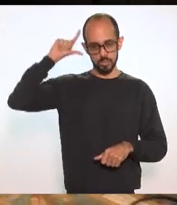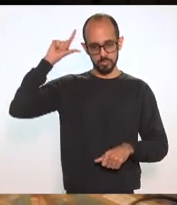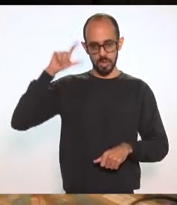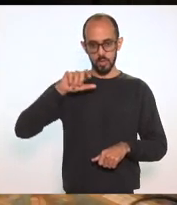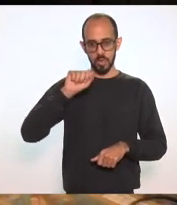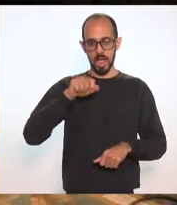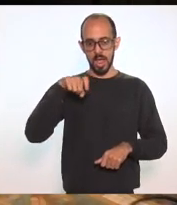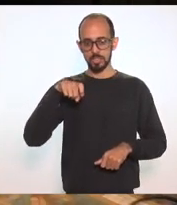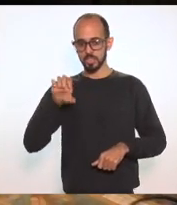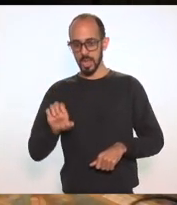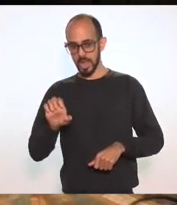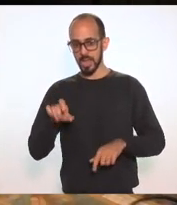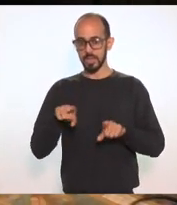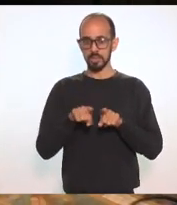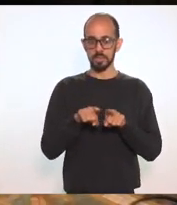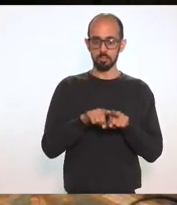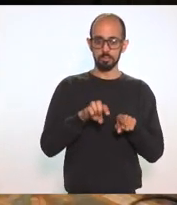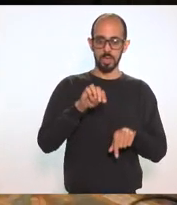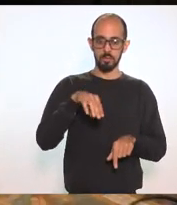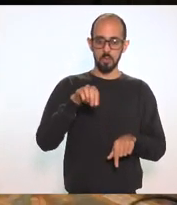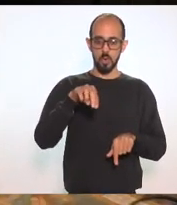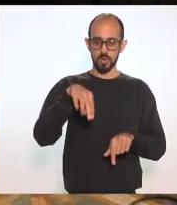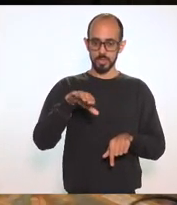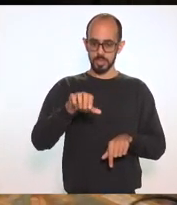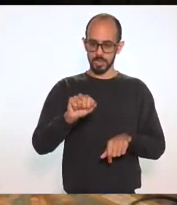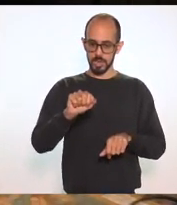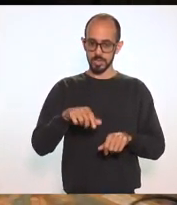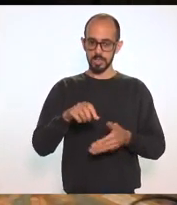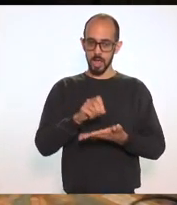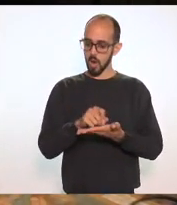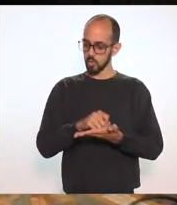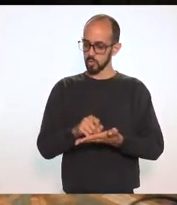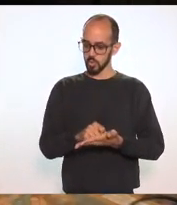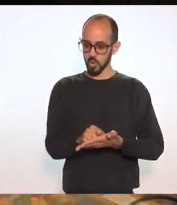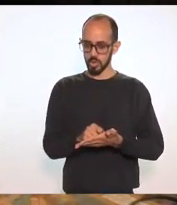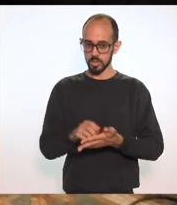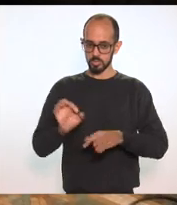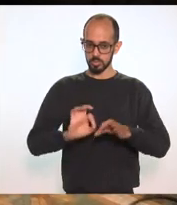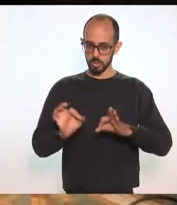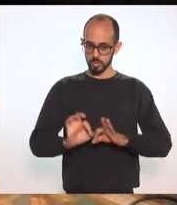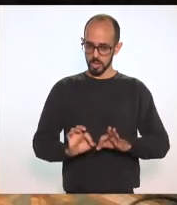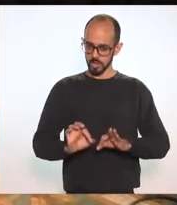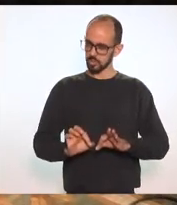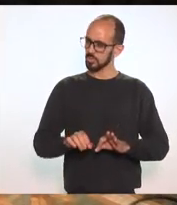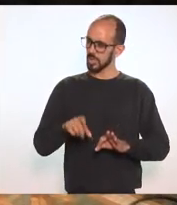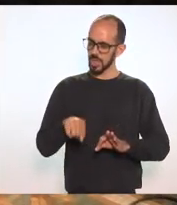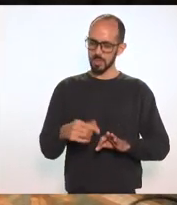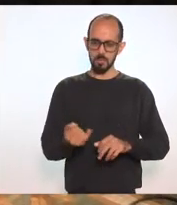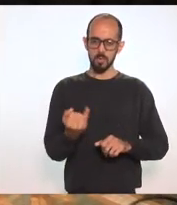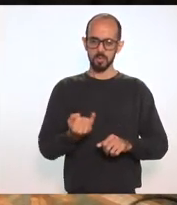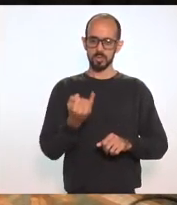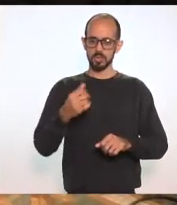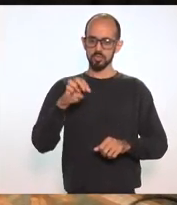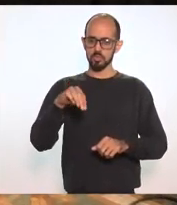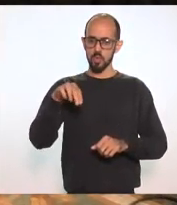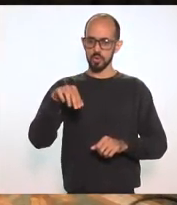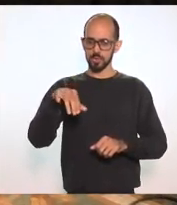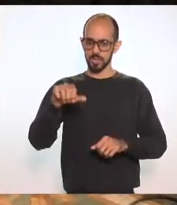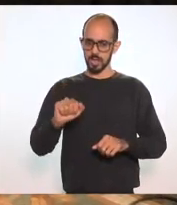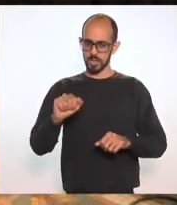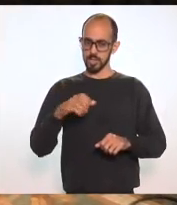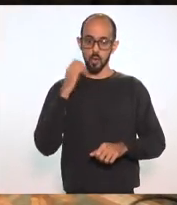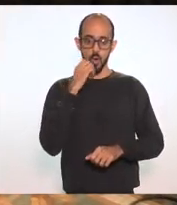né, deputada Mônica Francisco, aqui, autora do projeto, que eu acho que é de profunda relevância, Mônica, e não querendo,